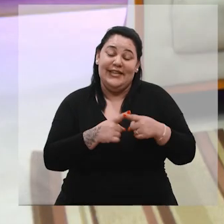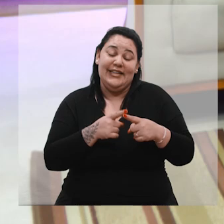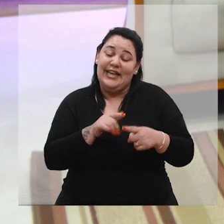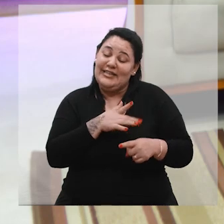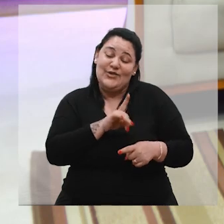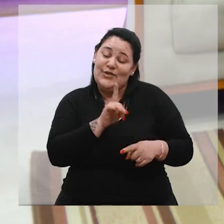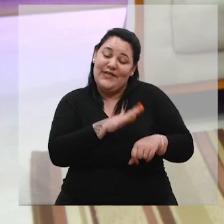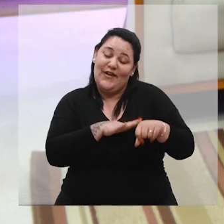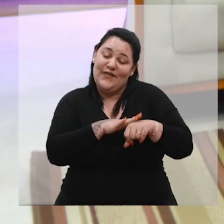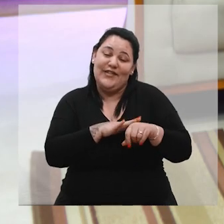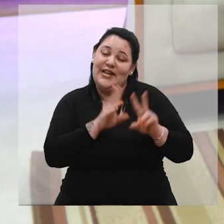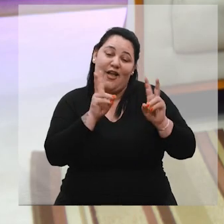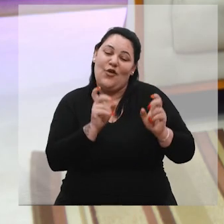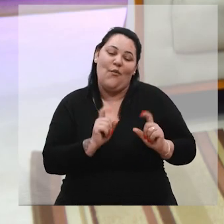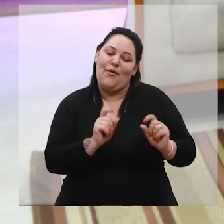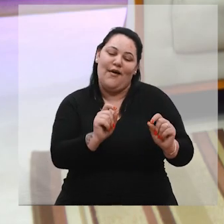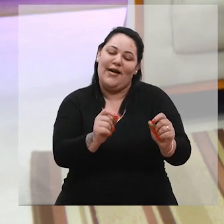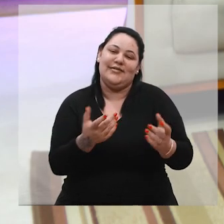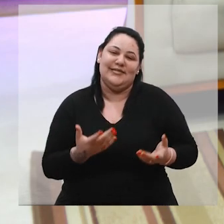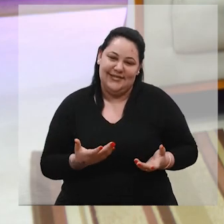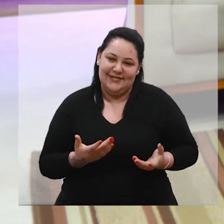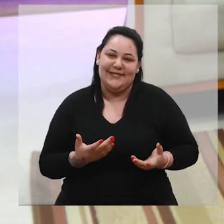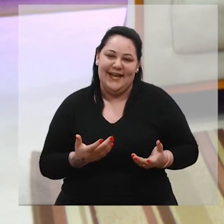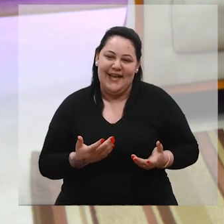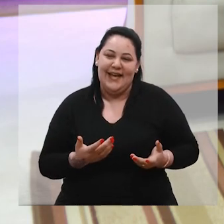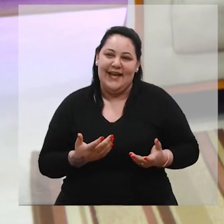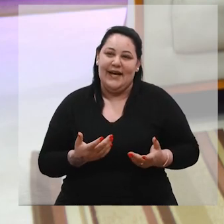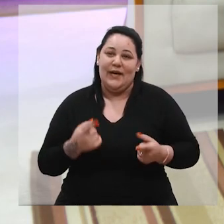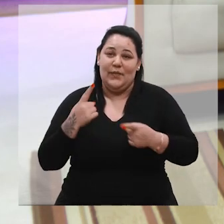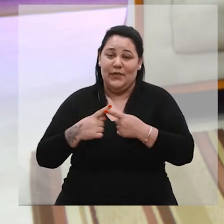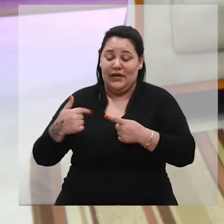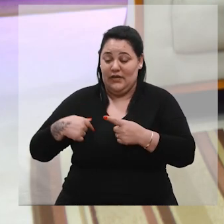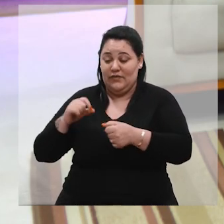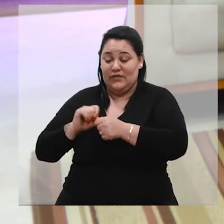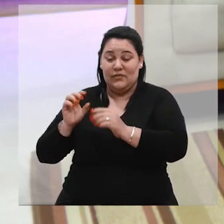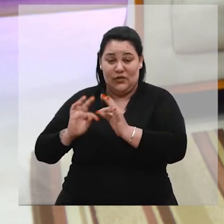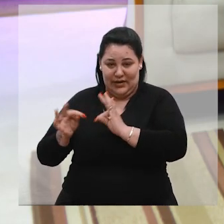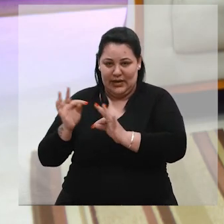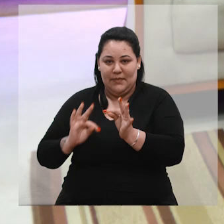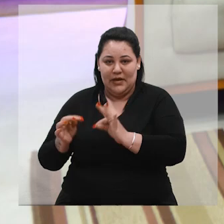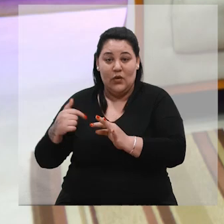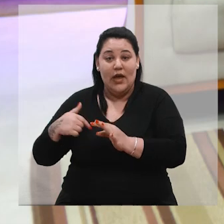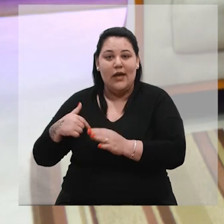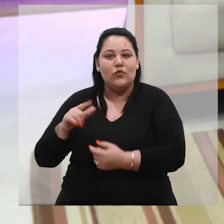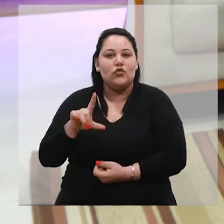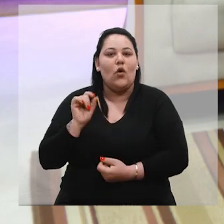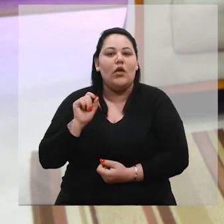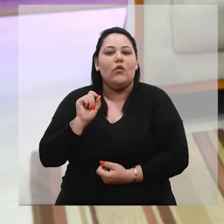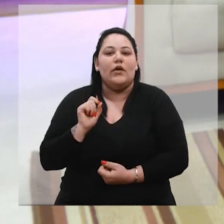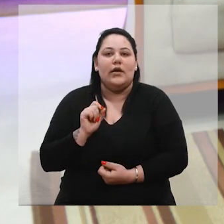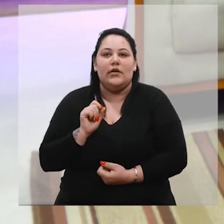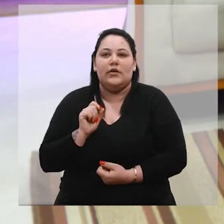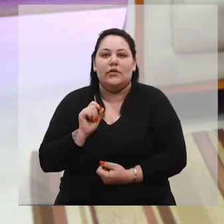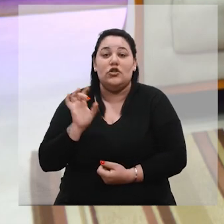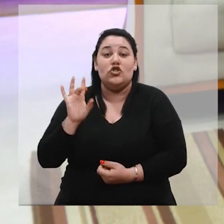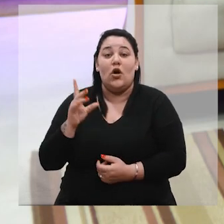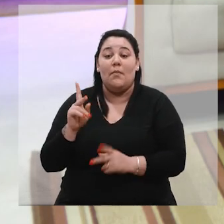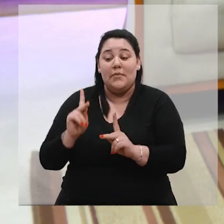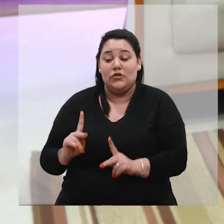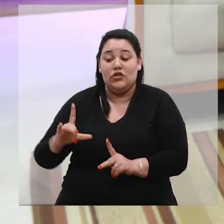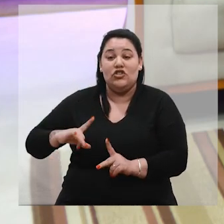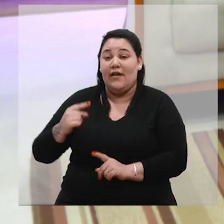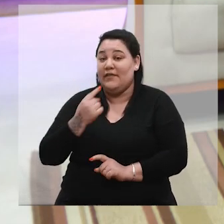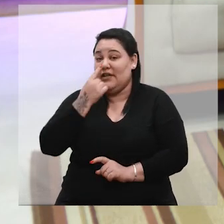quer falar sobre aquilo. Não quero, né? Tanto é que quando eu fiz o meu tratamento, eu optei por... Só pessoas